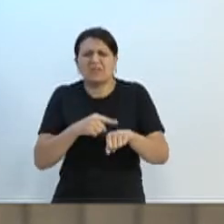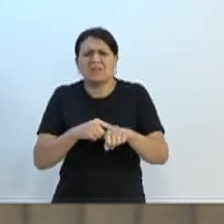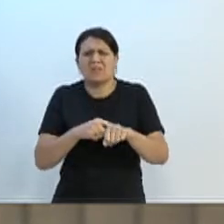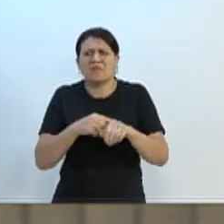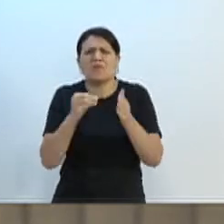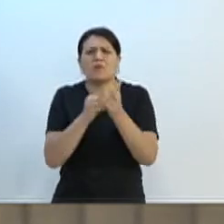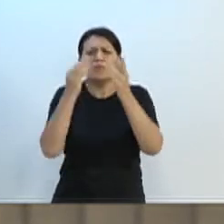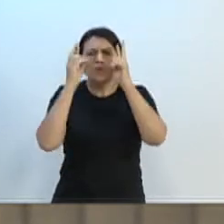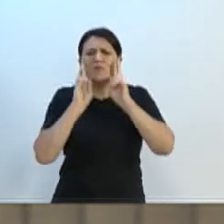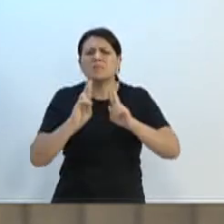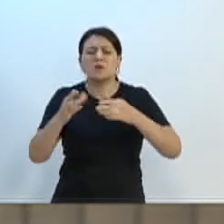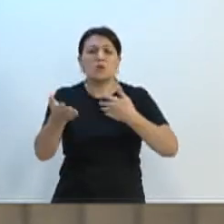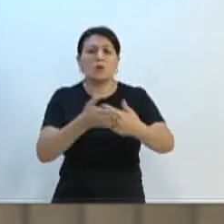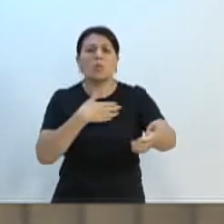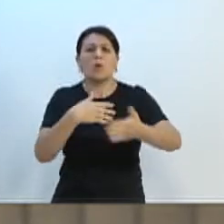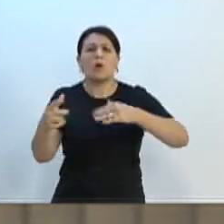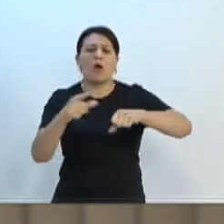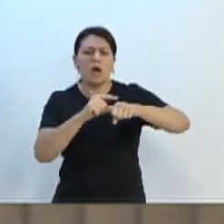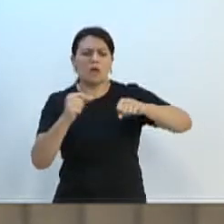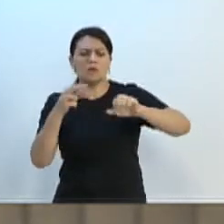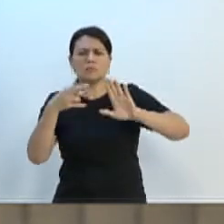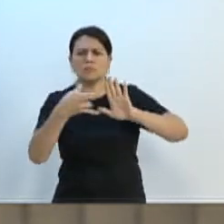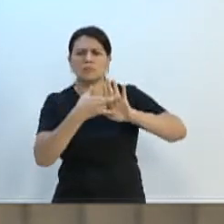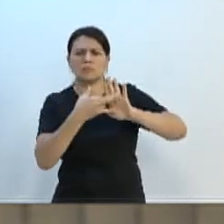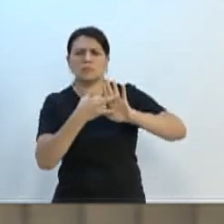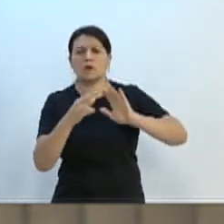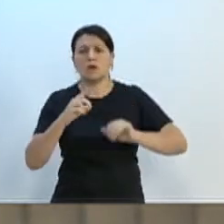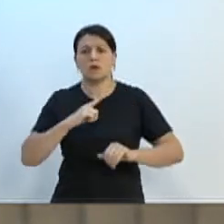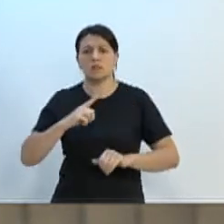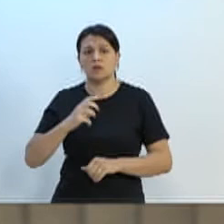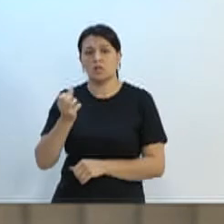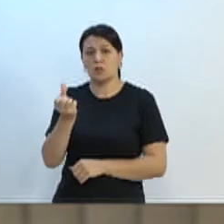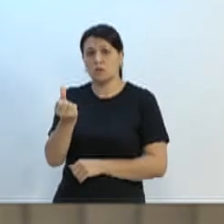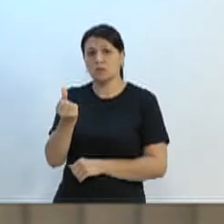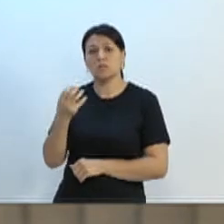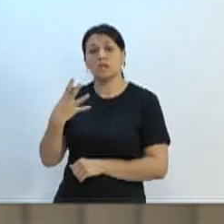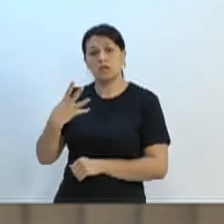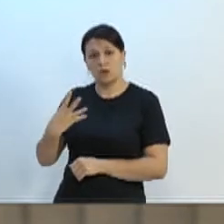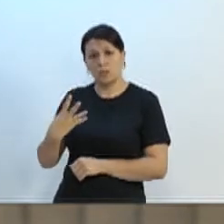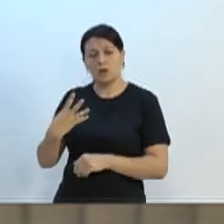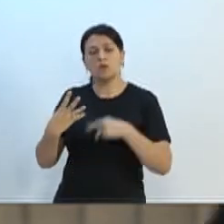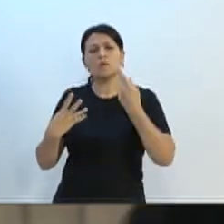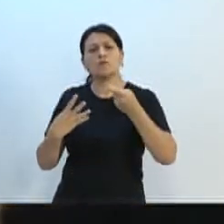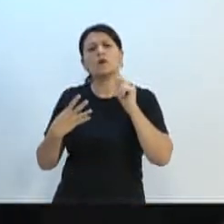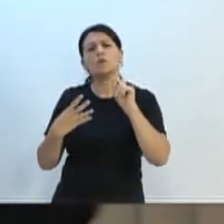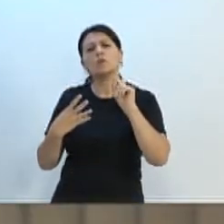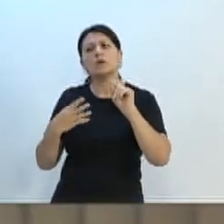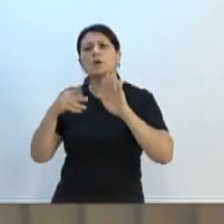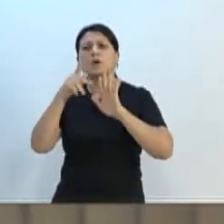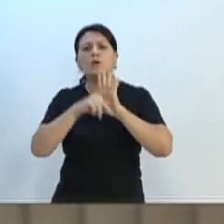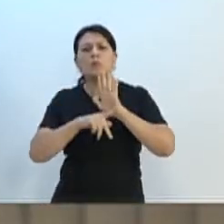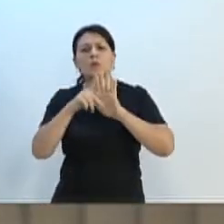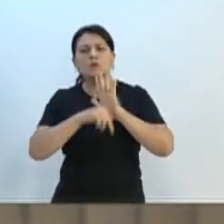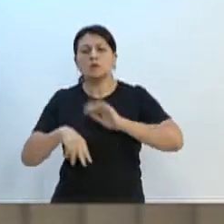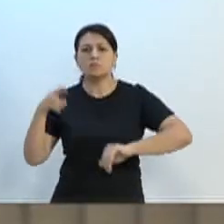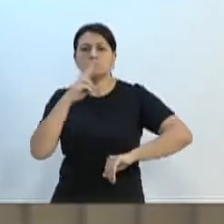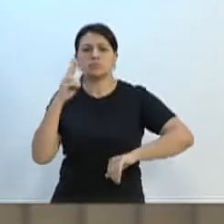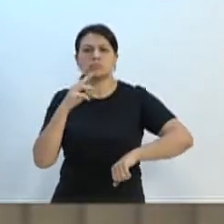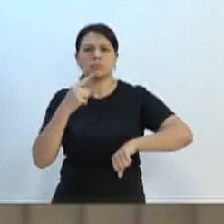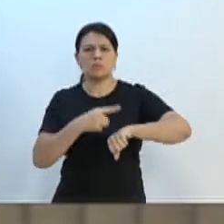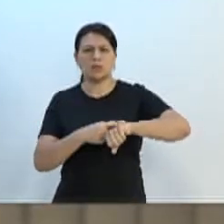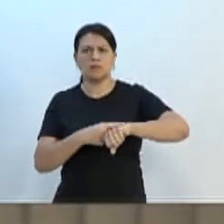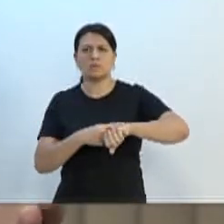regimento. Nós temos o artigo 64, que fala a respeito dos projetos de urgente e